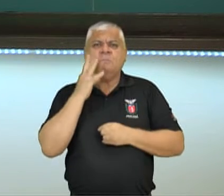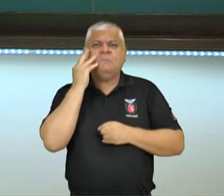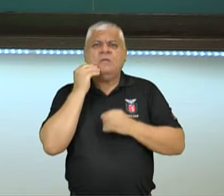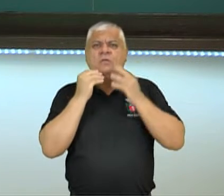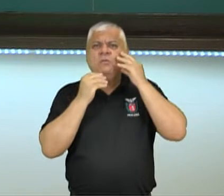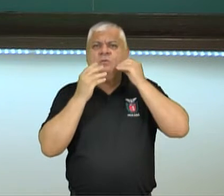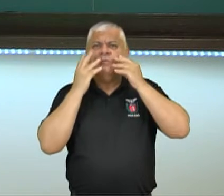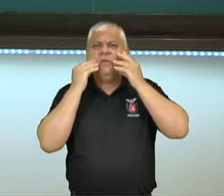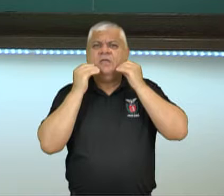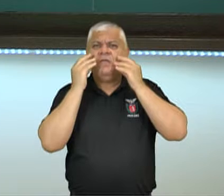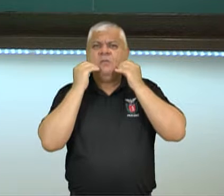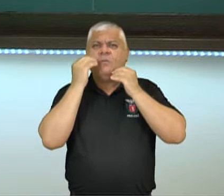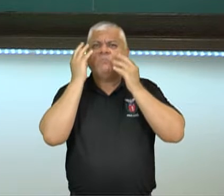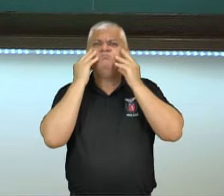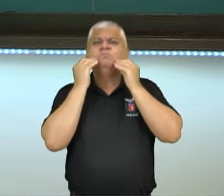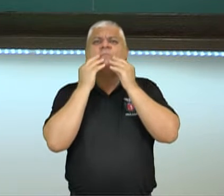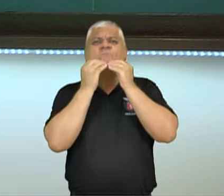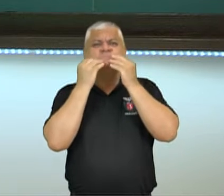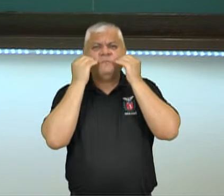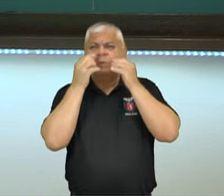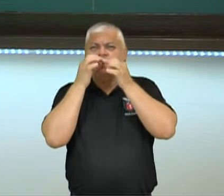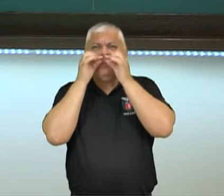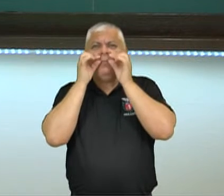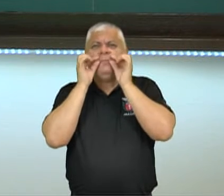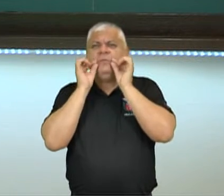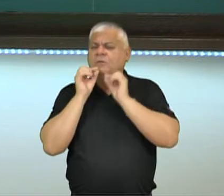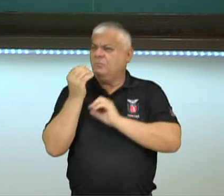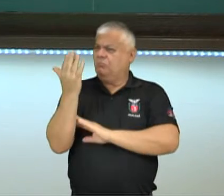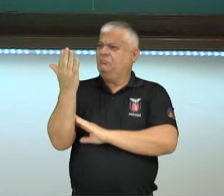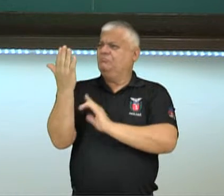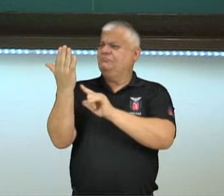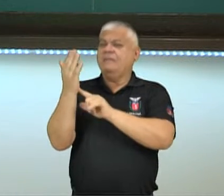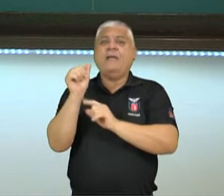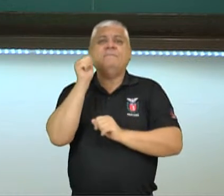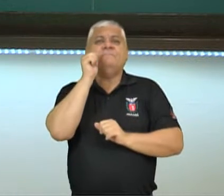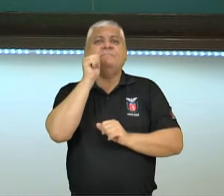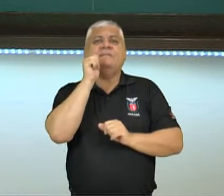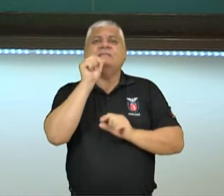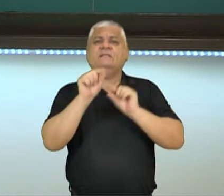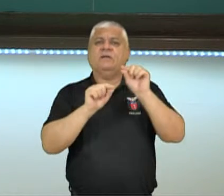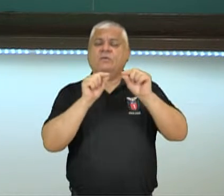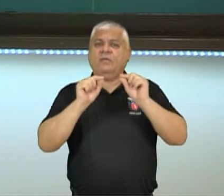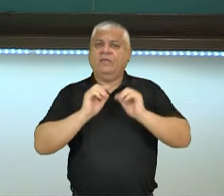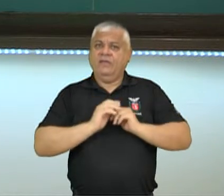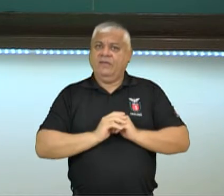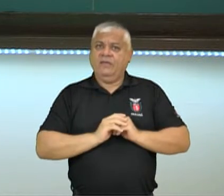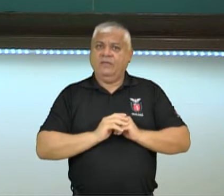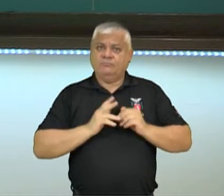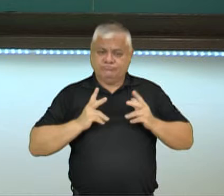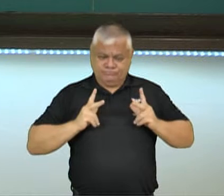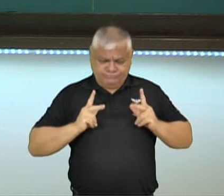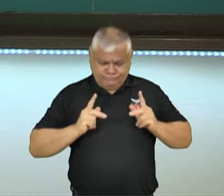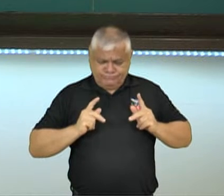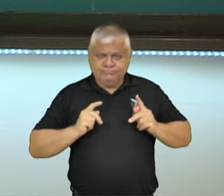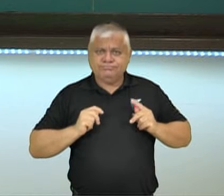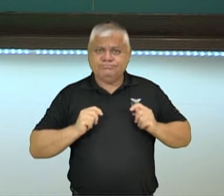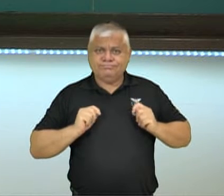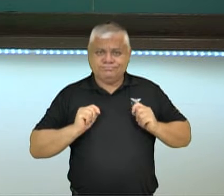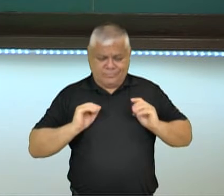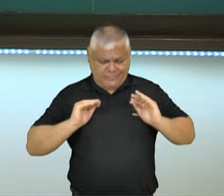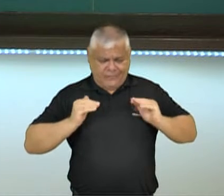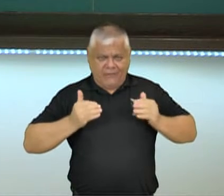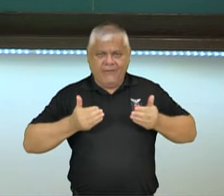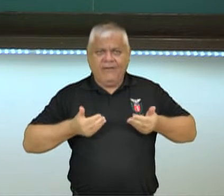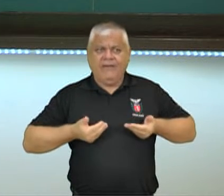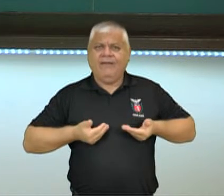no rosto, barba, bigode começam a nascer. As meninas, do dia para o outro, parece que os seios começam a